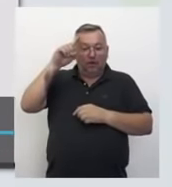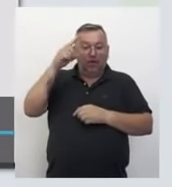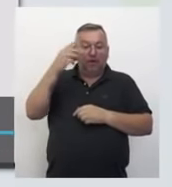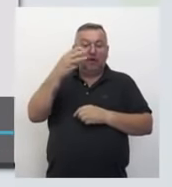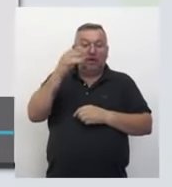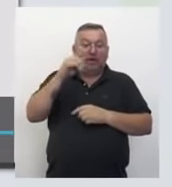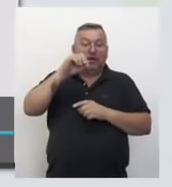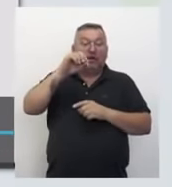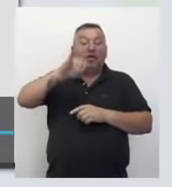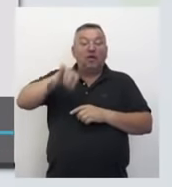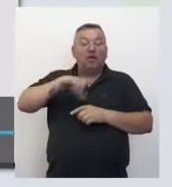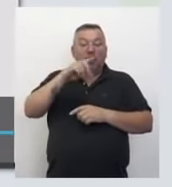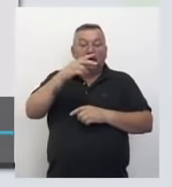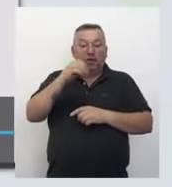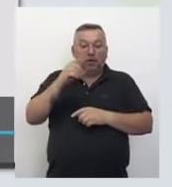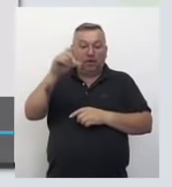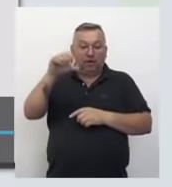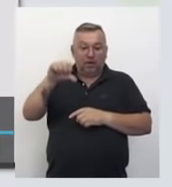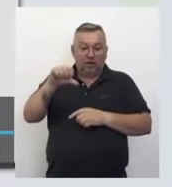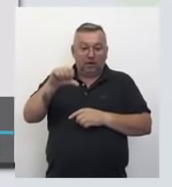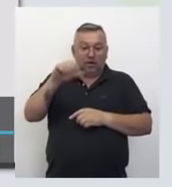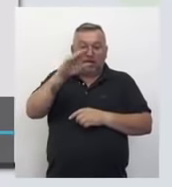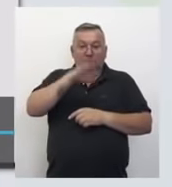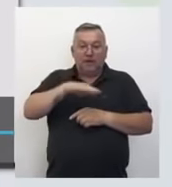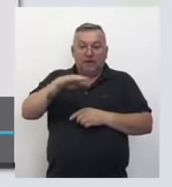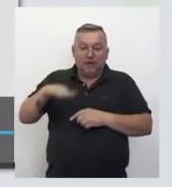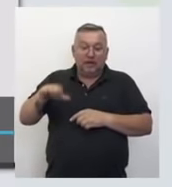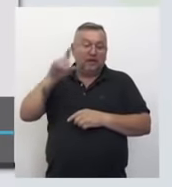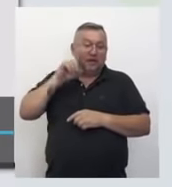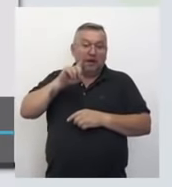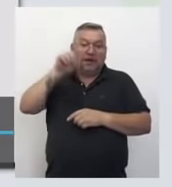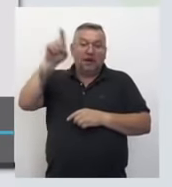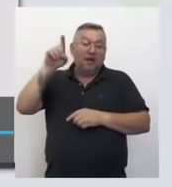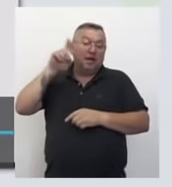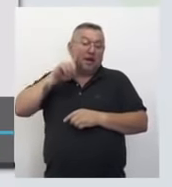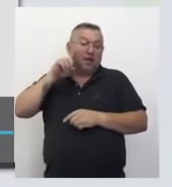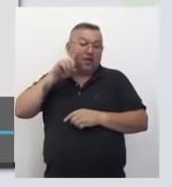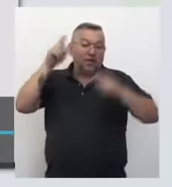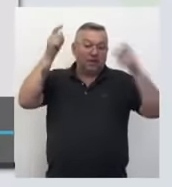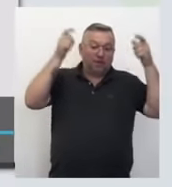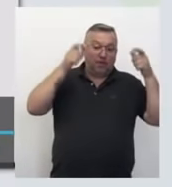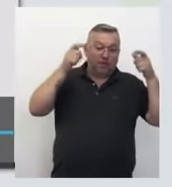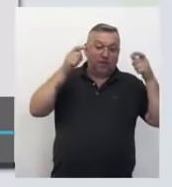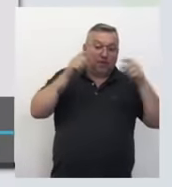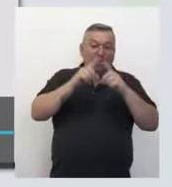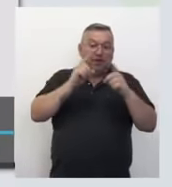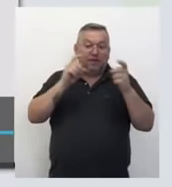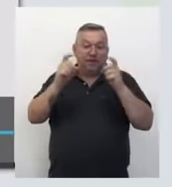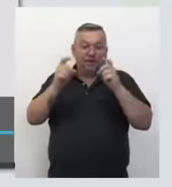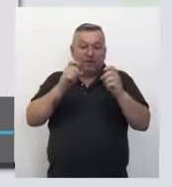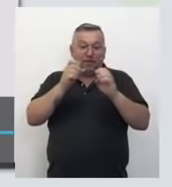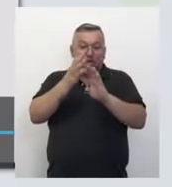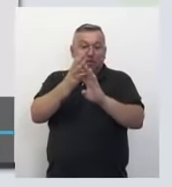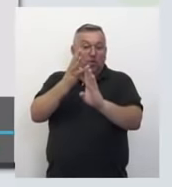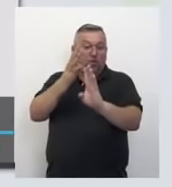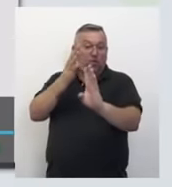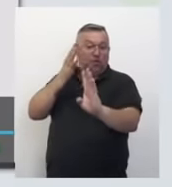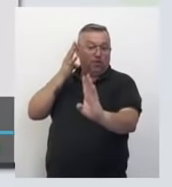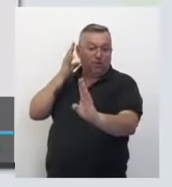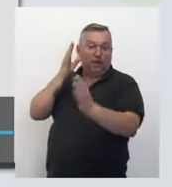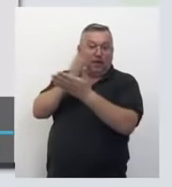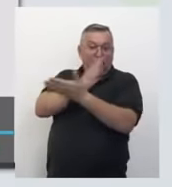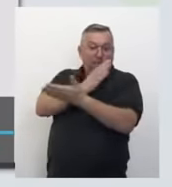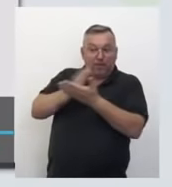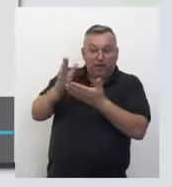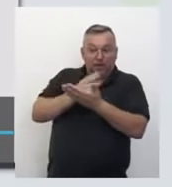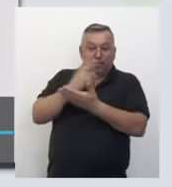de 2019, crianças e adultos dos Estados Unidos e do México se reuniram em volta de um trecho da fronteira que separa os